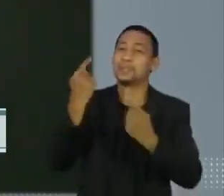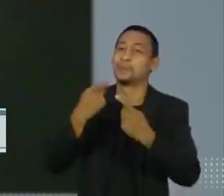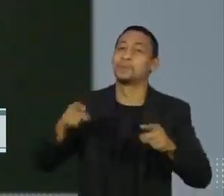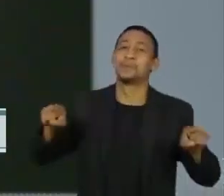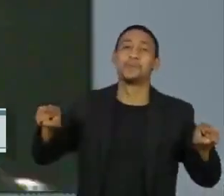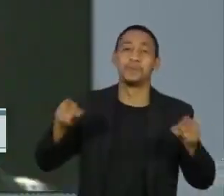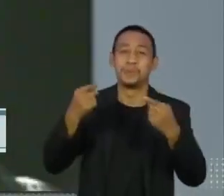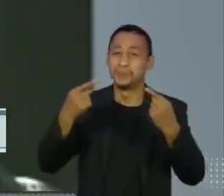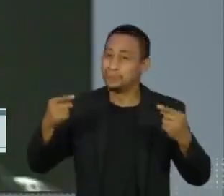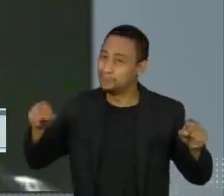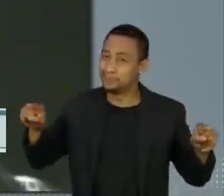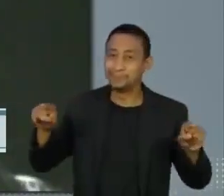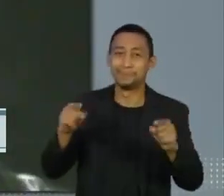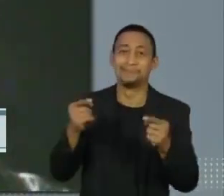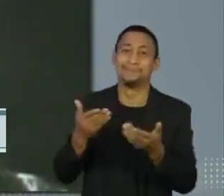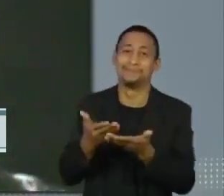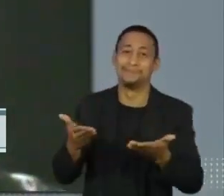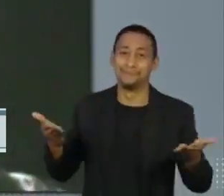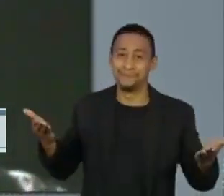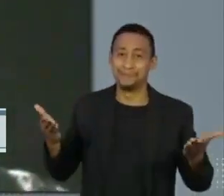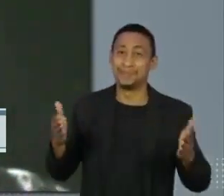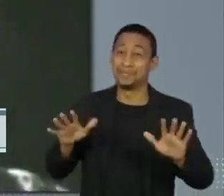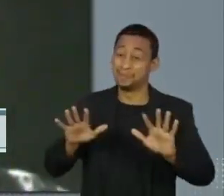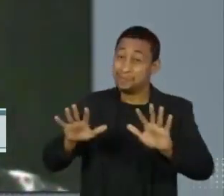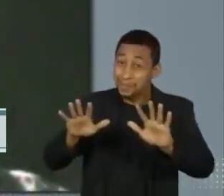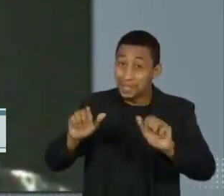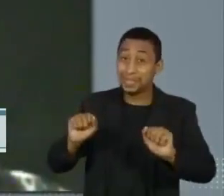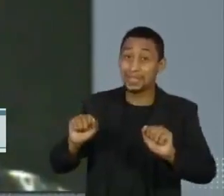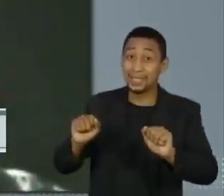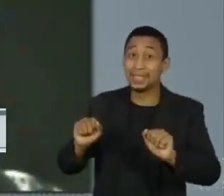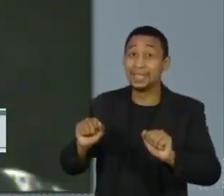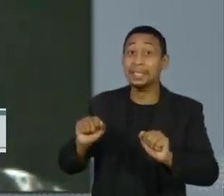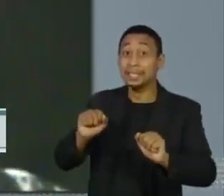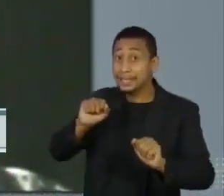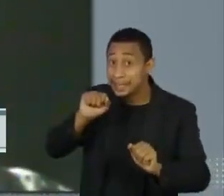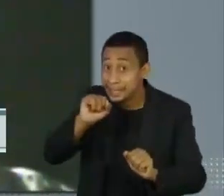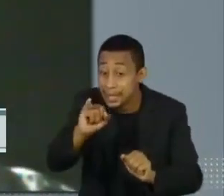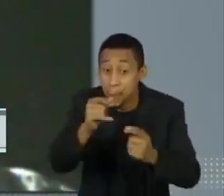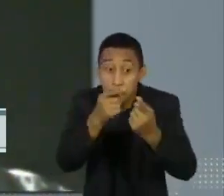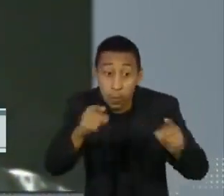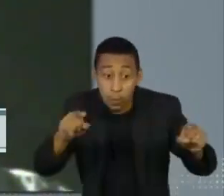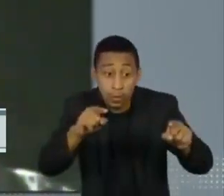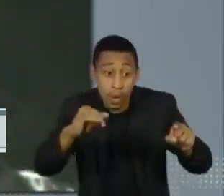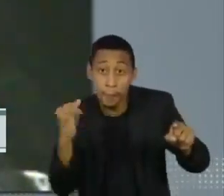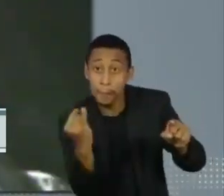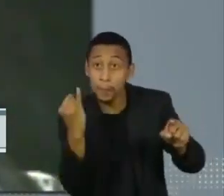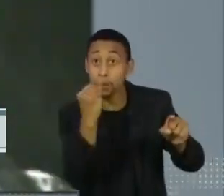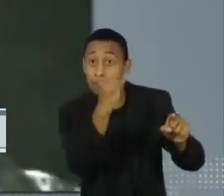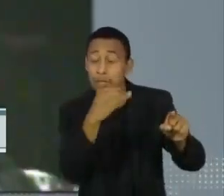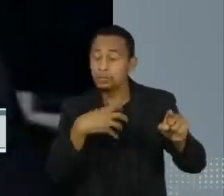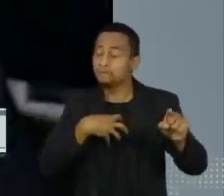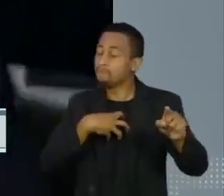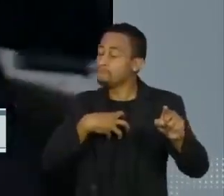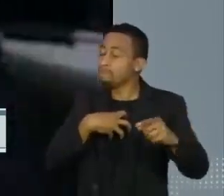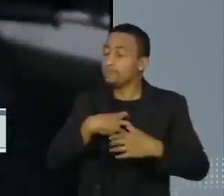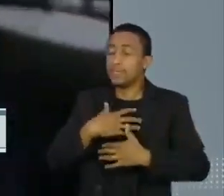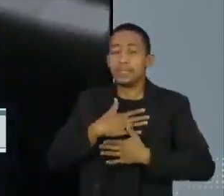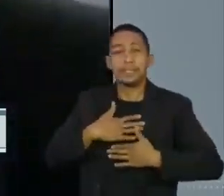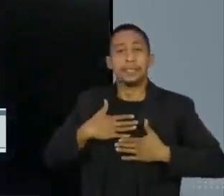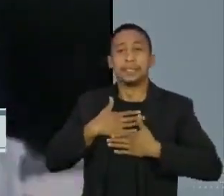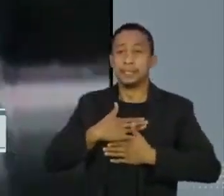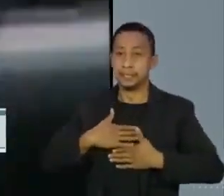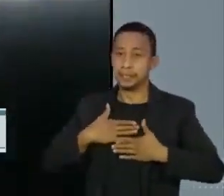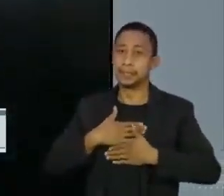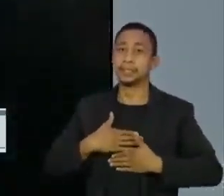que yo. Pero si realmente puedo ser un músico importante, me conformo.